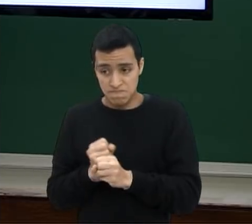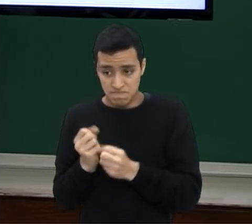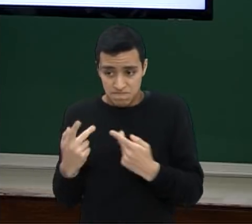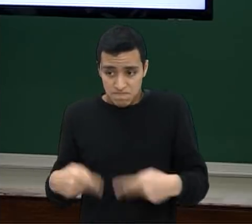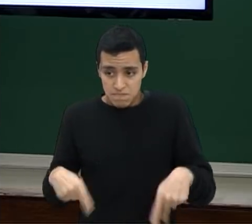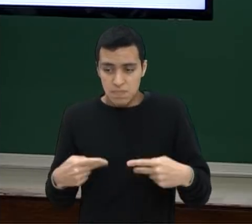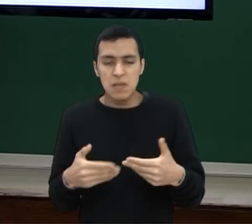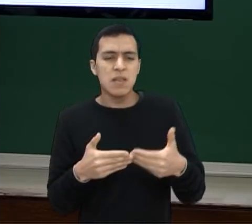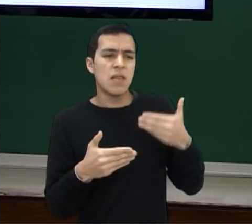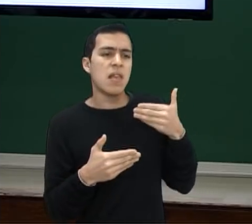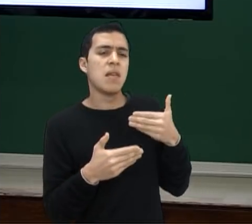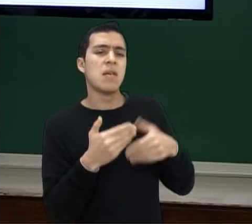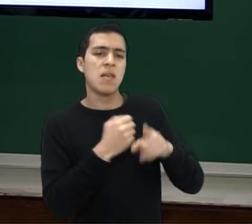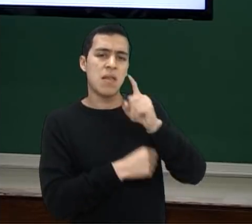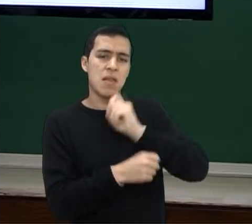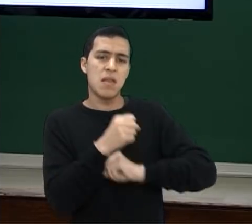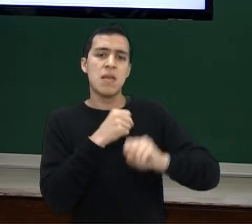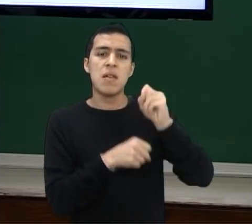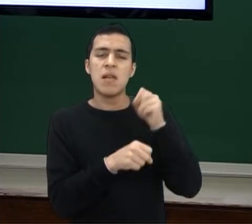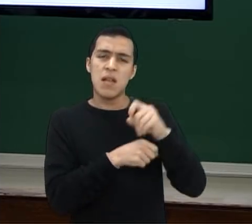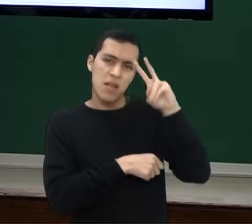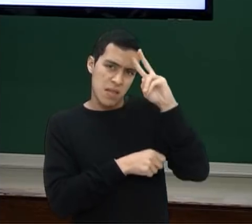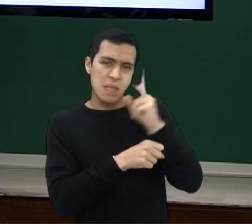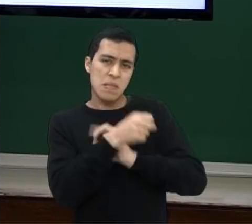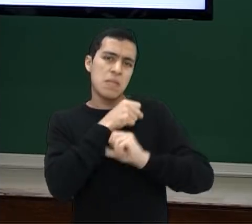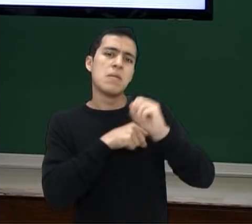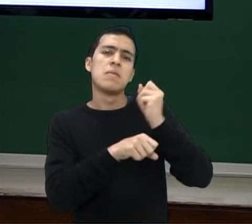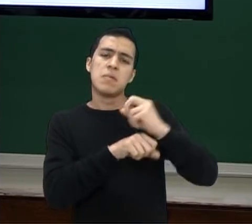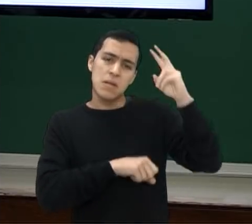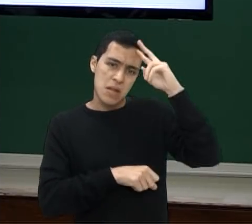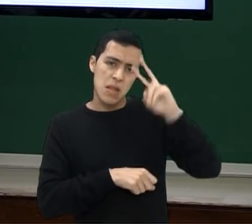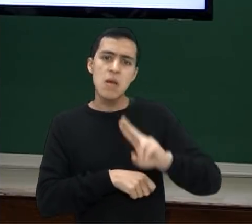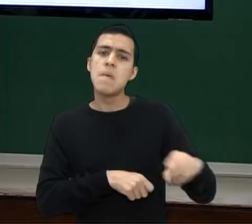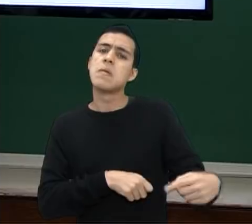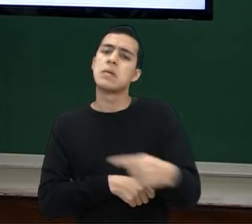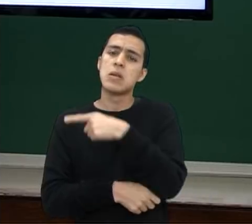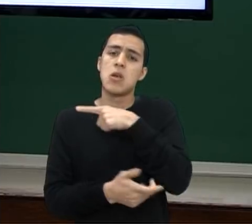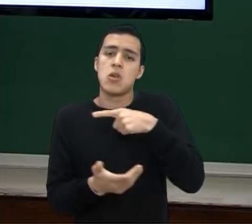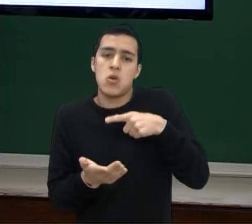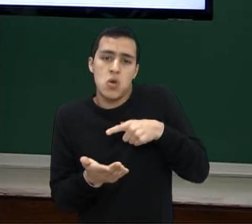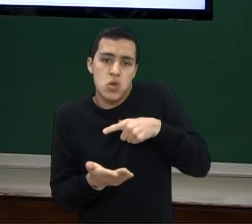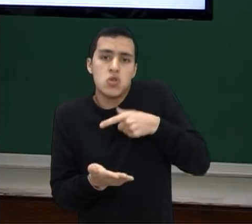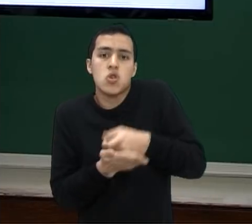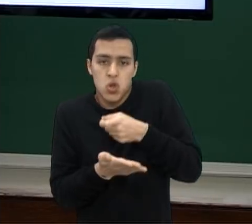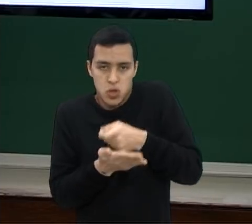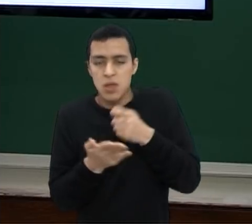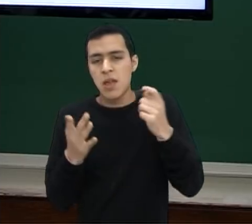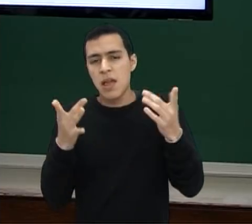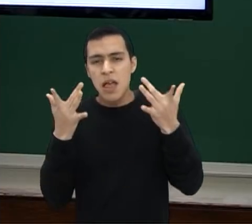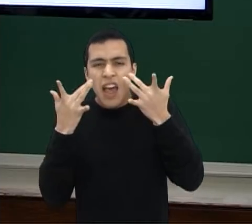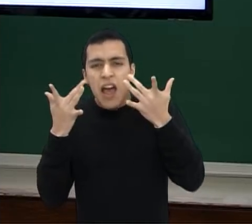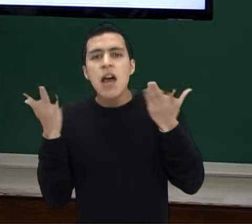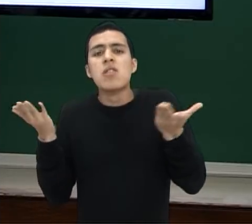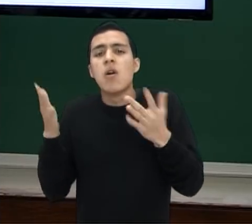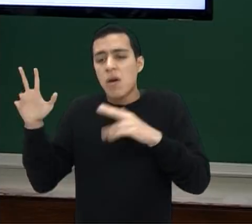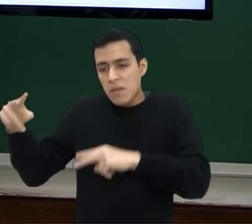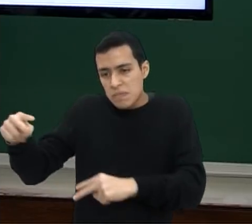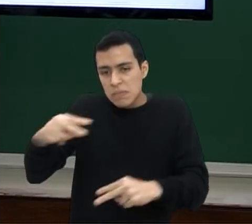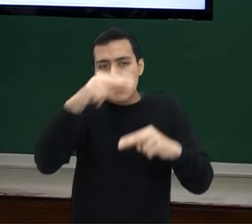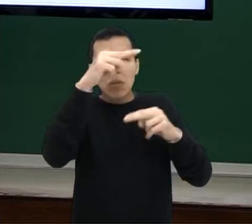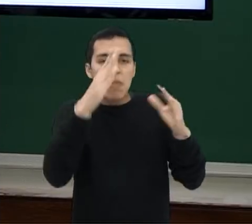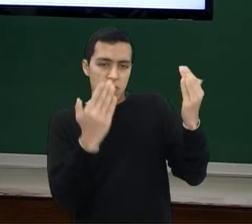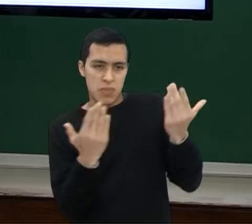mas até o ano passado, ano atrasado, alguma coisa assim, eu me lembro que estava sendo cobrada essa peça que a gente vai analisar um pequeno fragmento dela